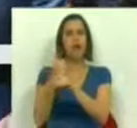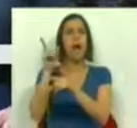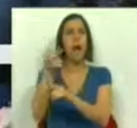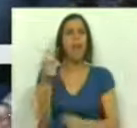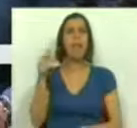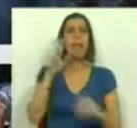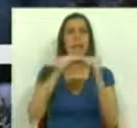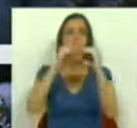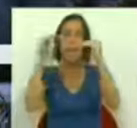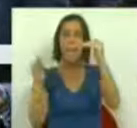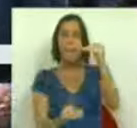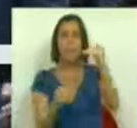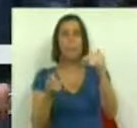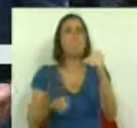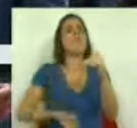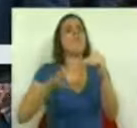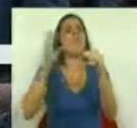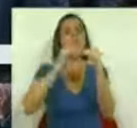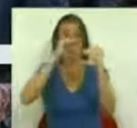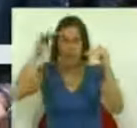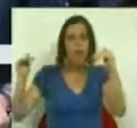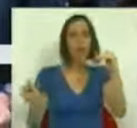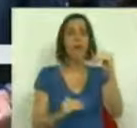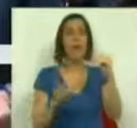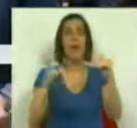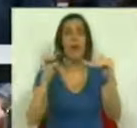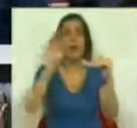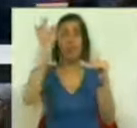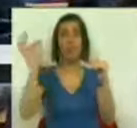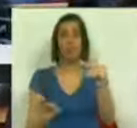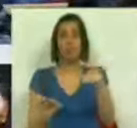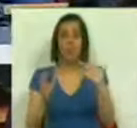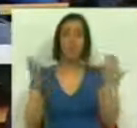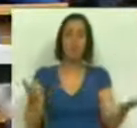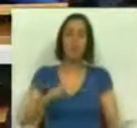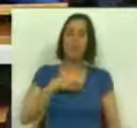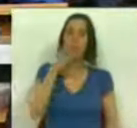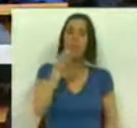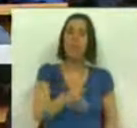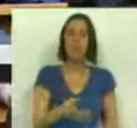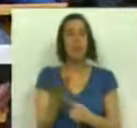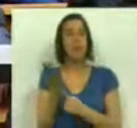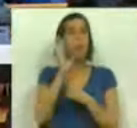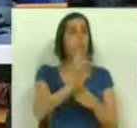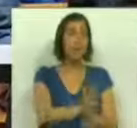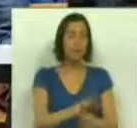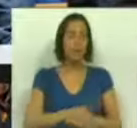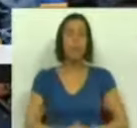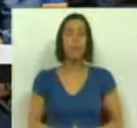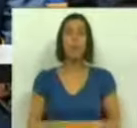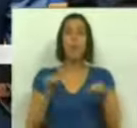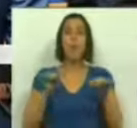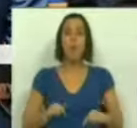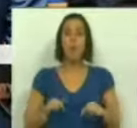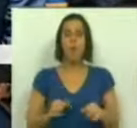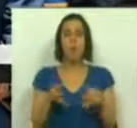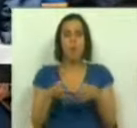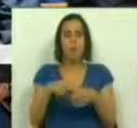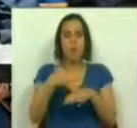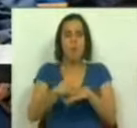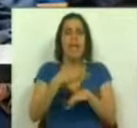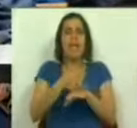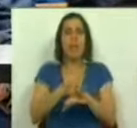a taxas inferiores, muitas vezes muito inferiores, a 10%. Eu devo dizer, a título de exemplo, que hoje um dos